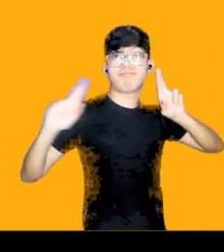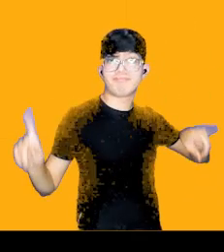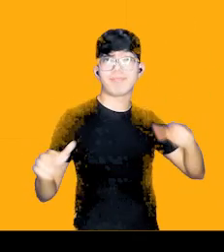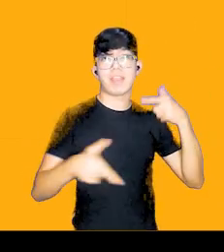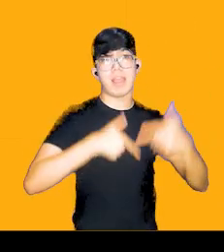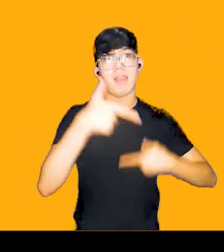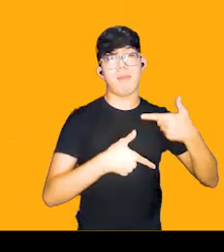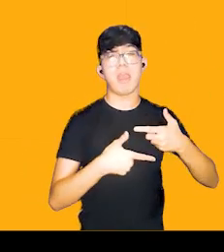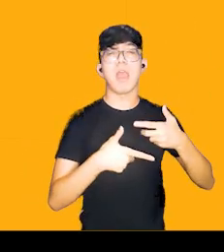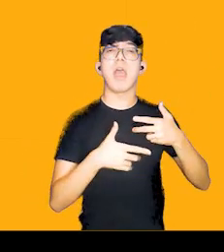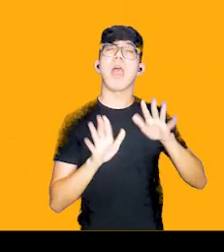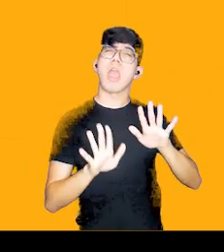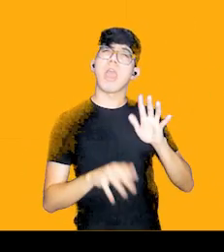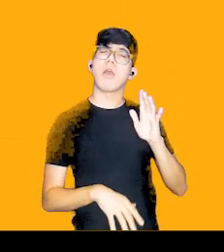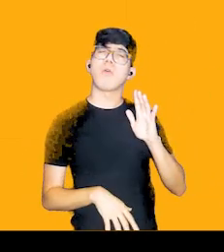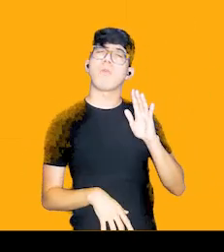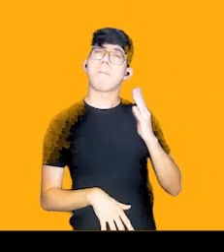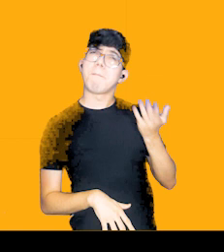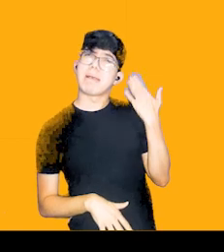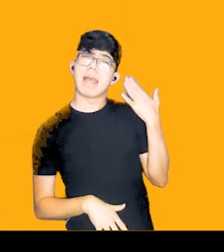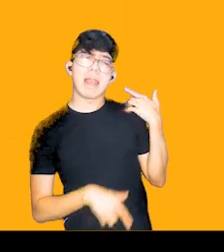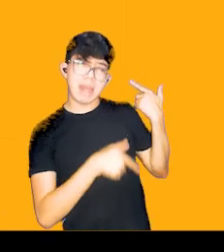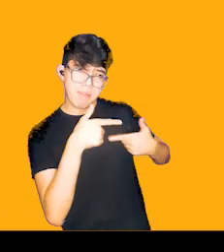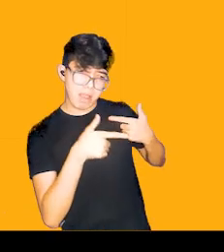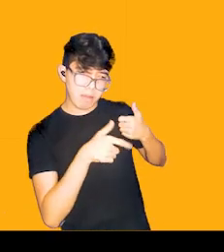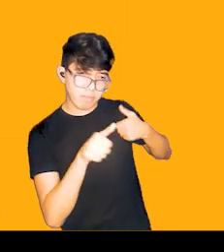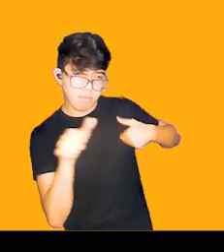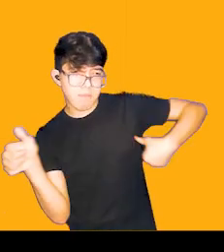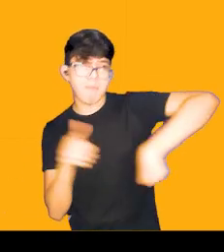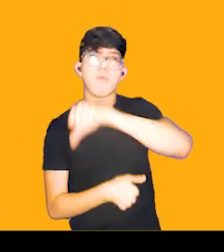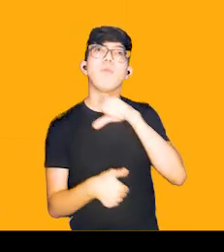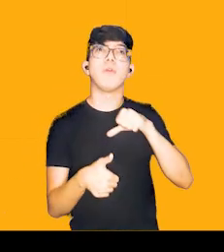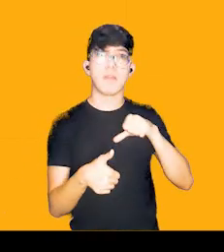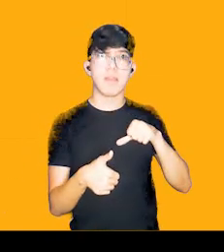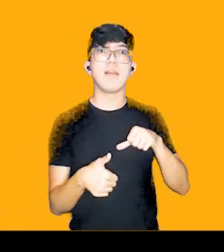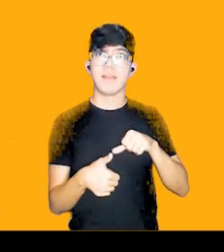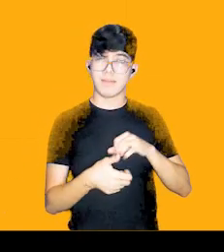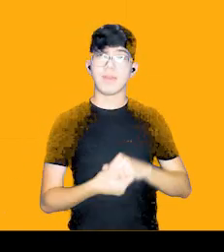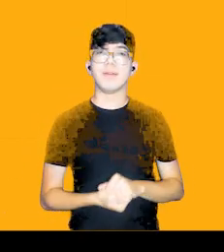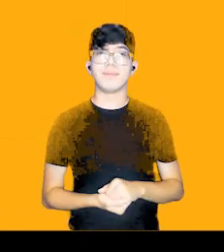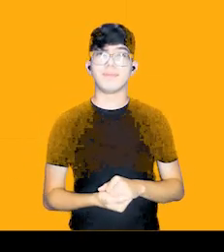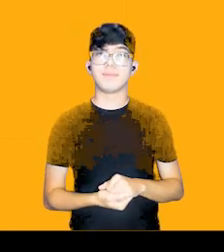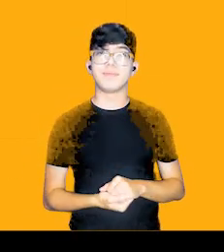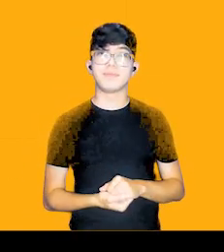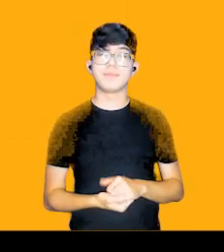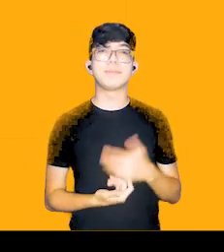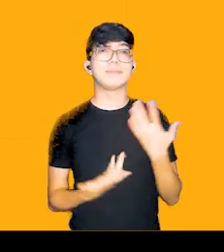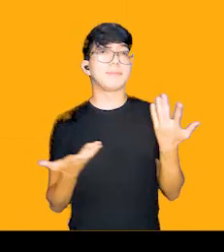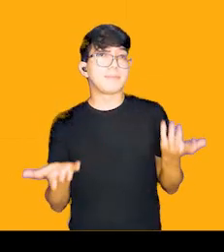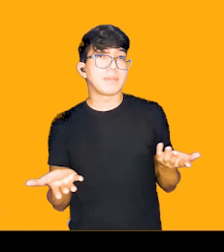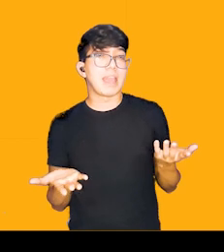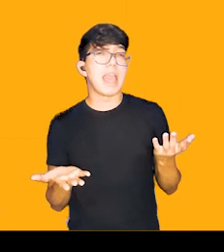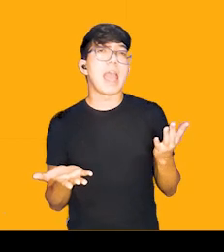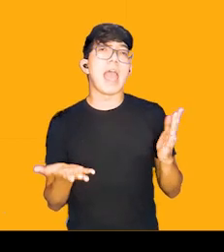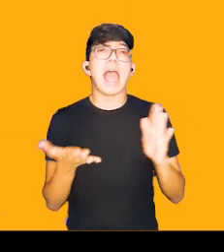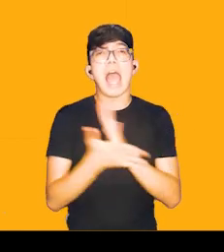é difícil dizer assim, mas eu acho que durante a vida, acho que a gente muda assim um pouco. Mas a maneira que a gente vê